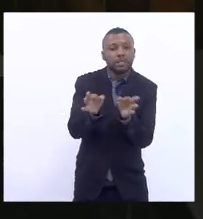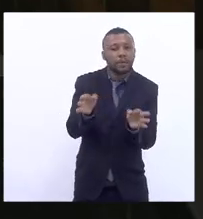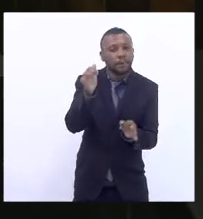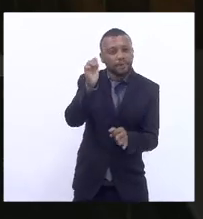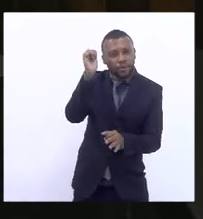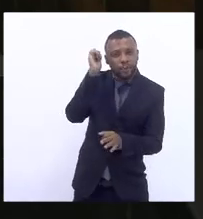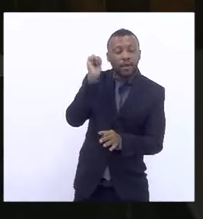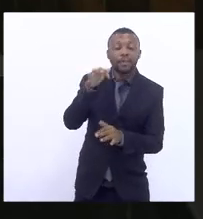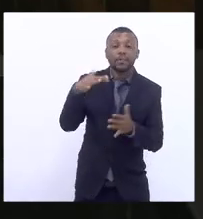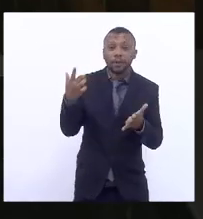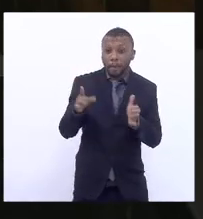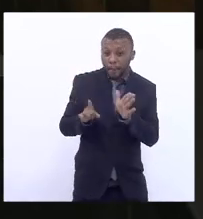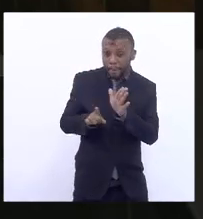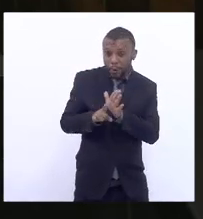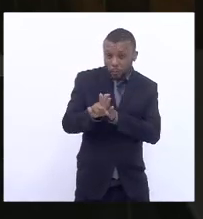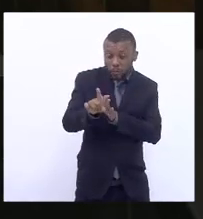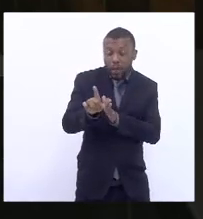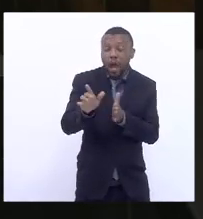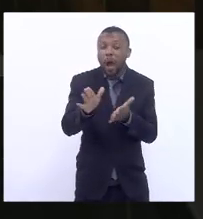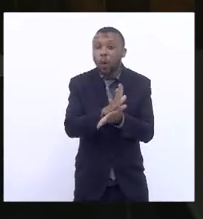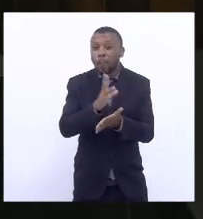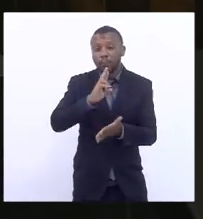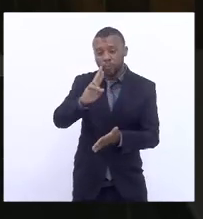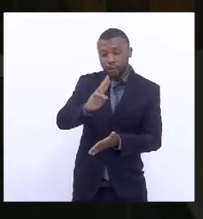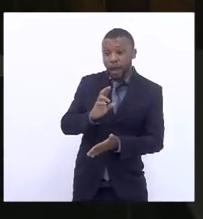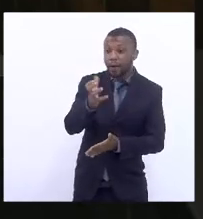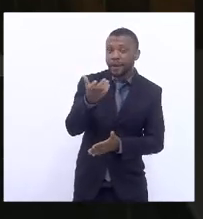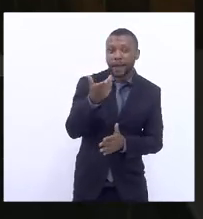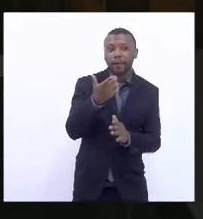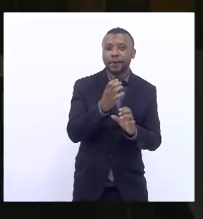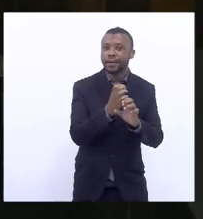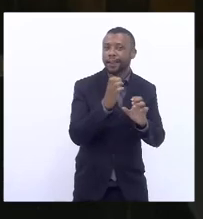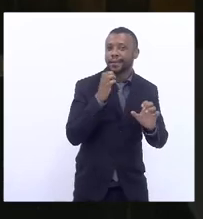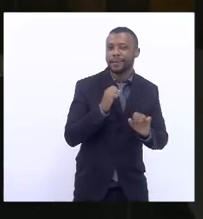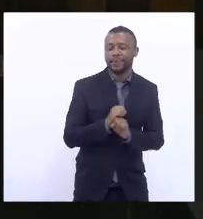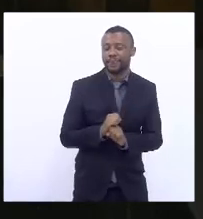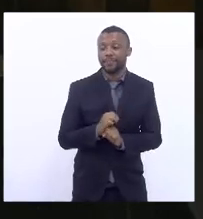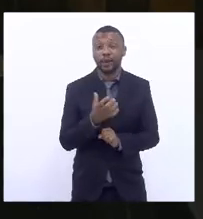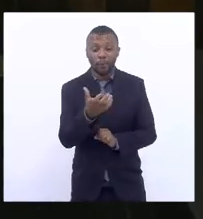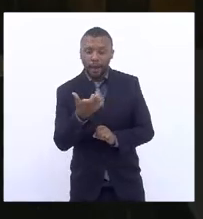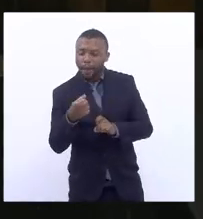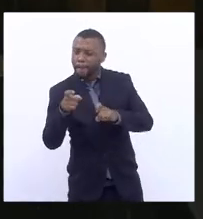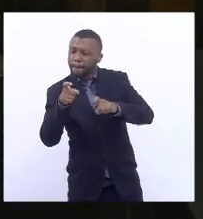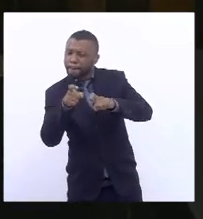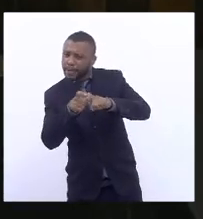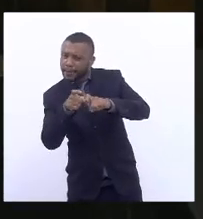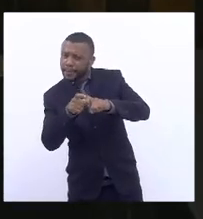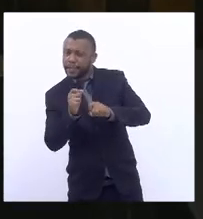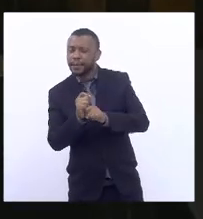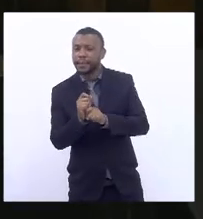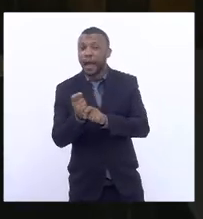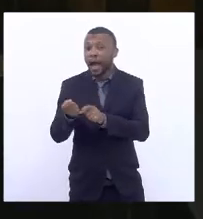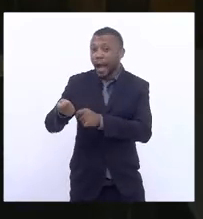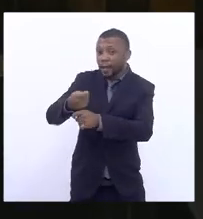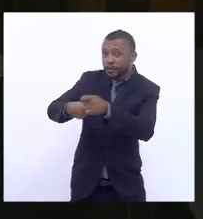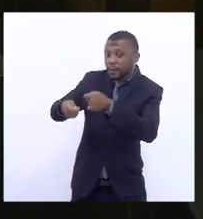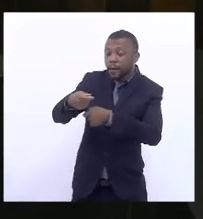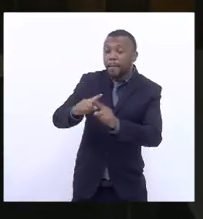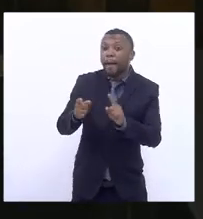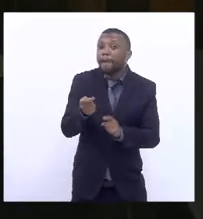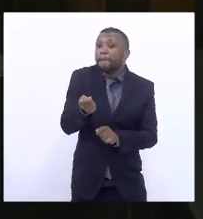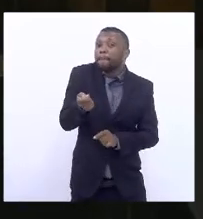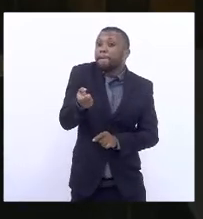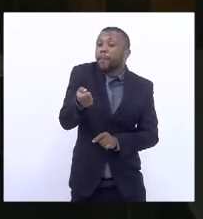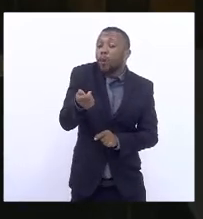queriam fazer para engenharia, outros para medicina, outros para administração, mas poucos. A maioria